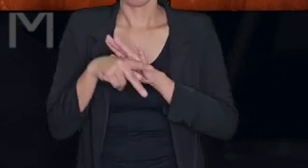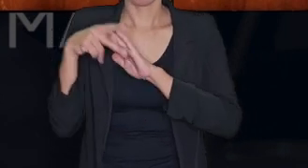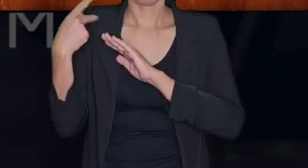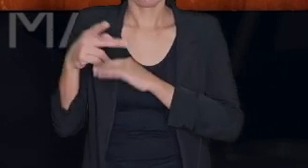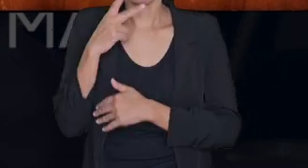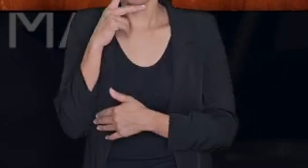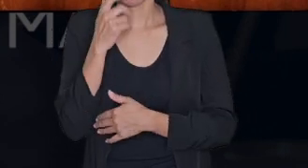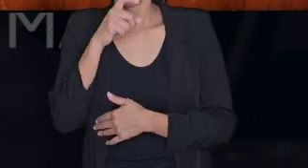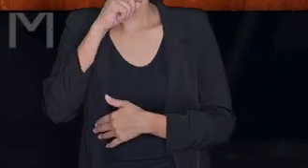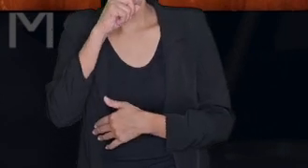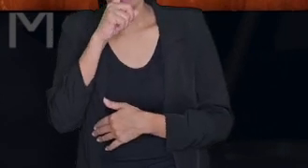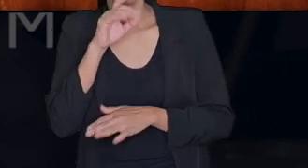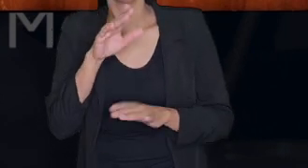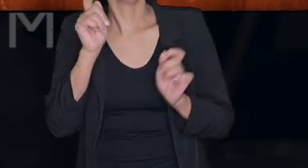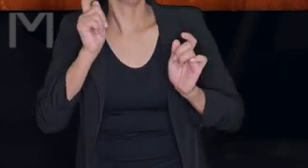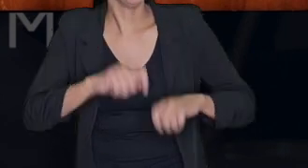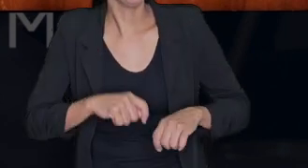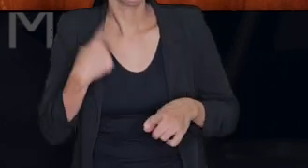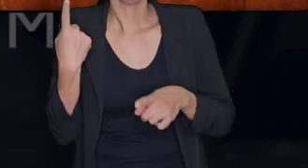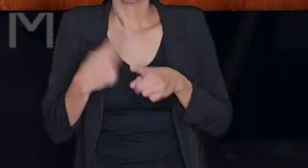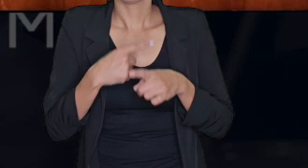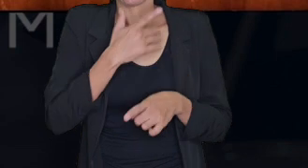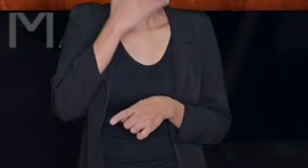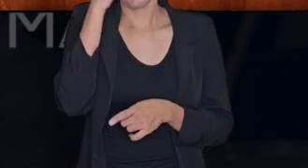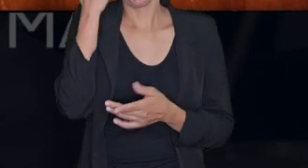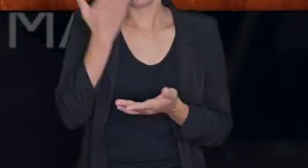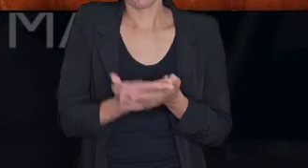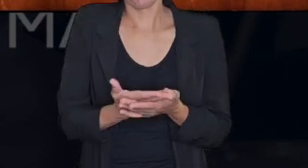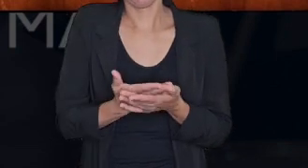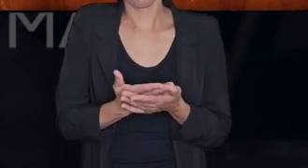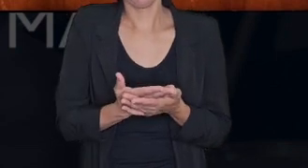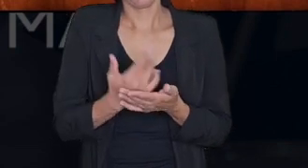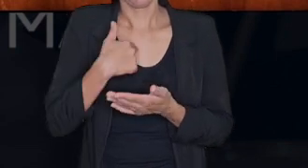não, era só papai que se esforçou, então era bem particular dele. Isso é